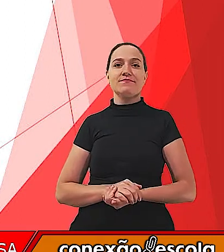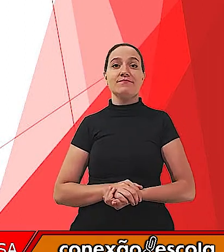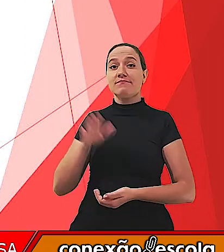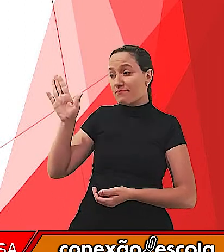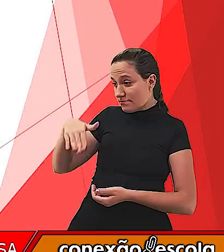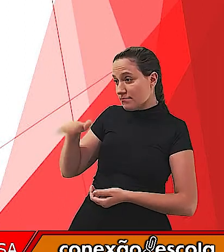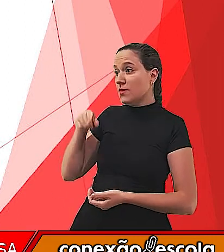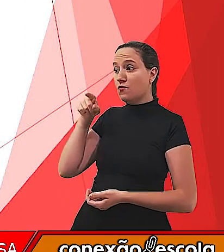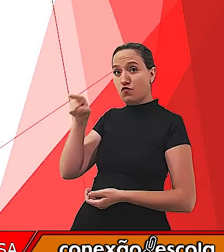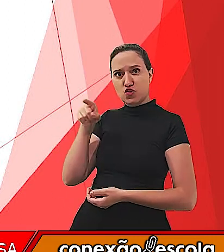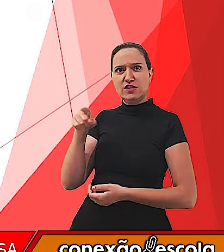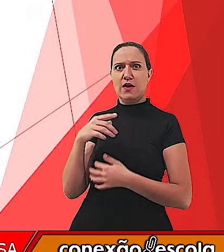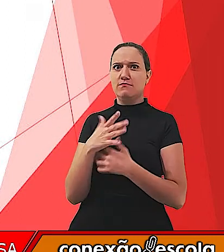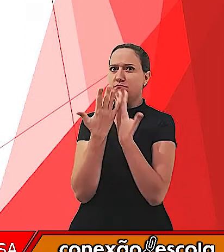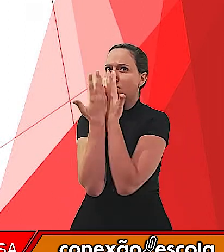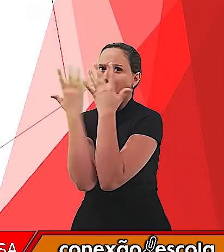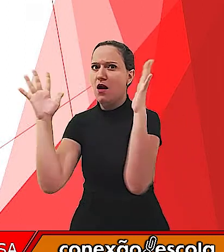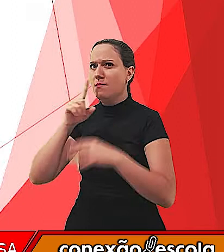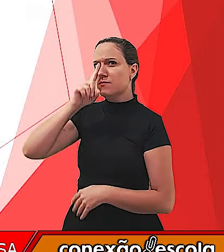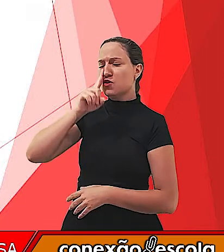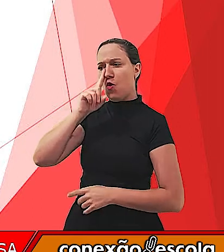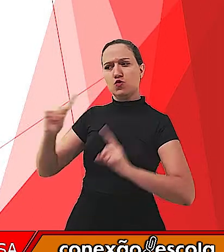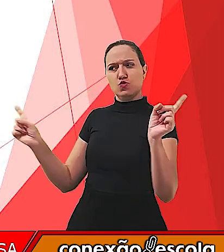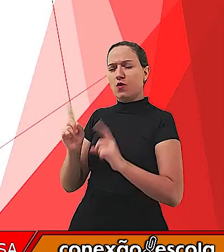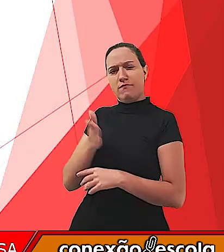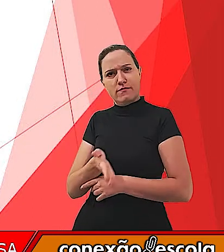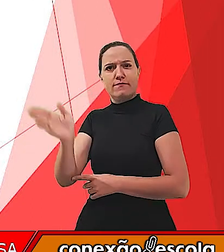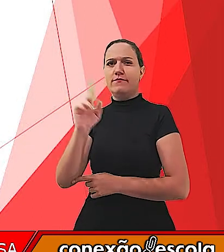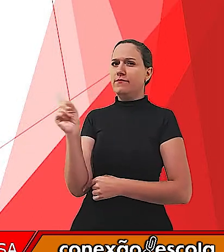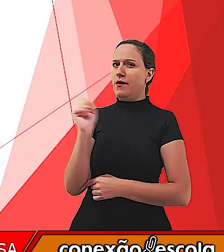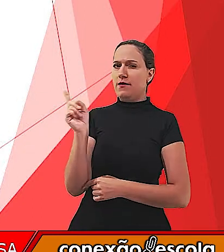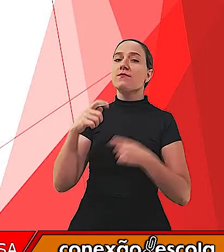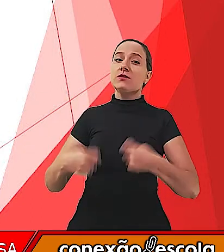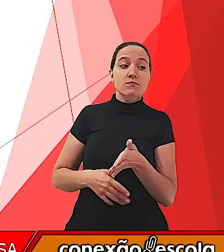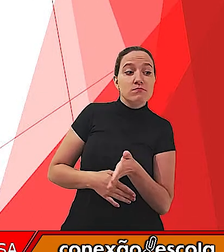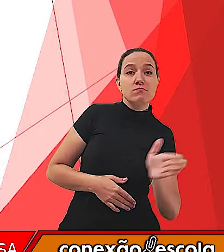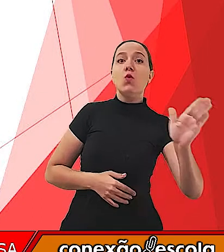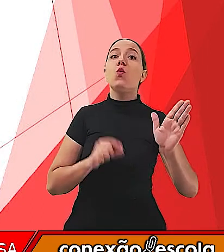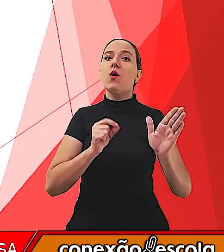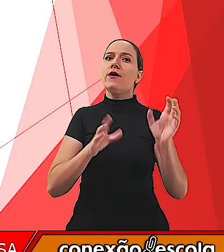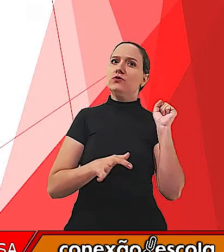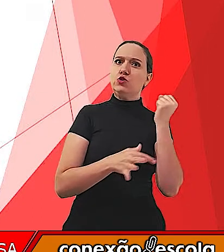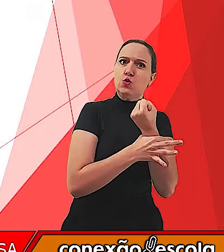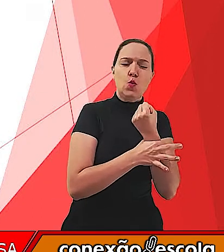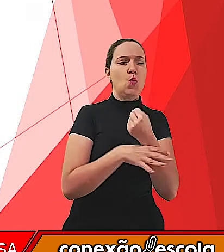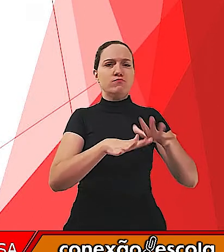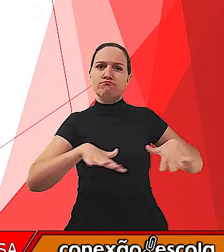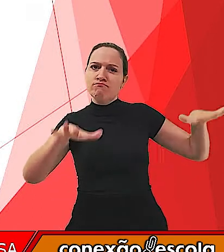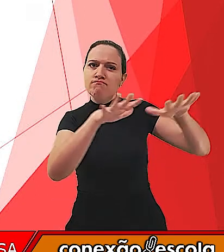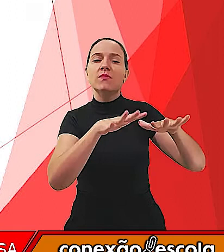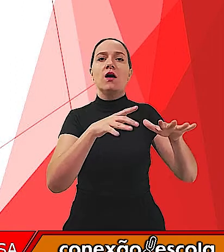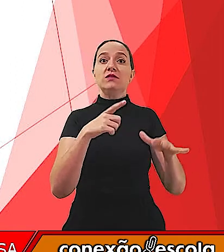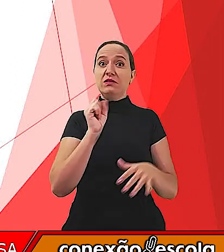Chapeuzinho, evite o caminho da floresta que é perigoso. Vá pelo bosque e não fale